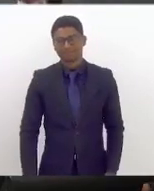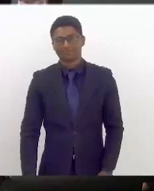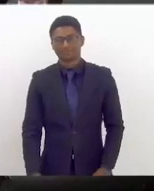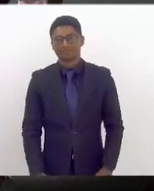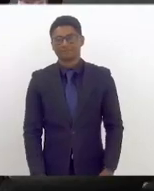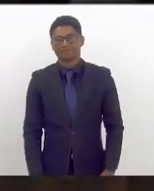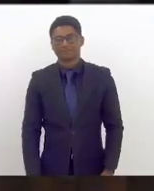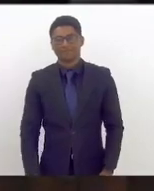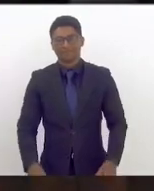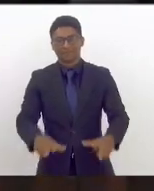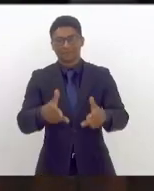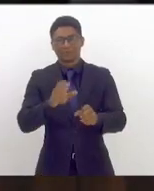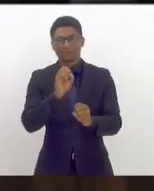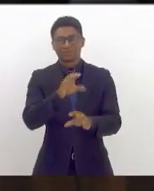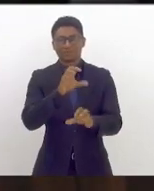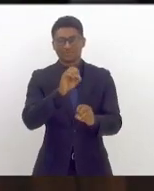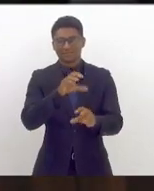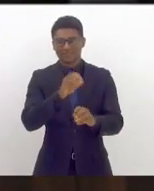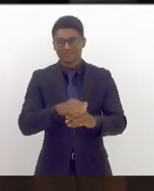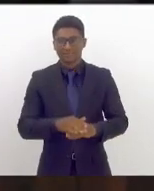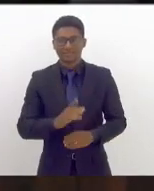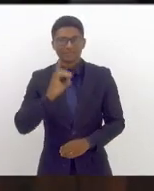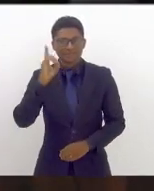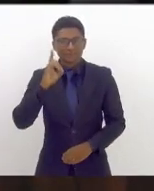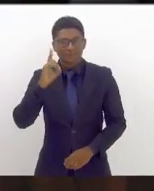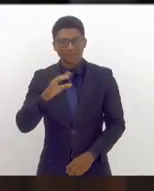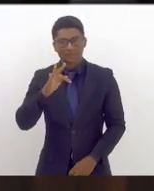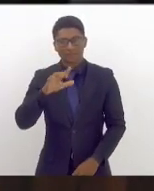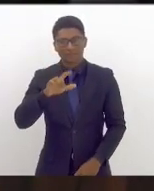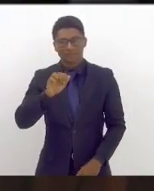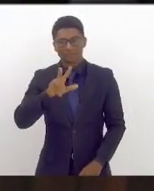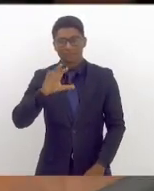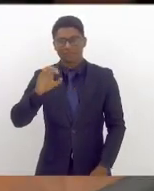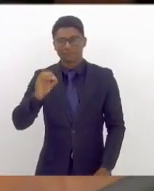pela comissão de educação Deputado Flávio Serafim